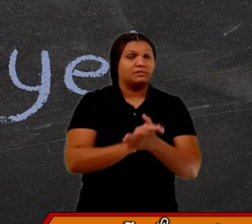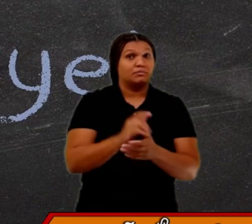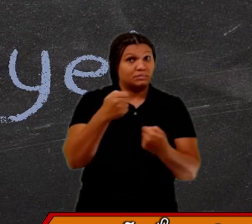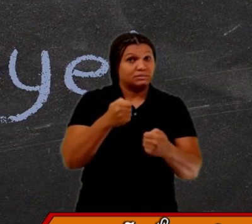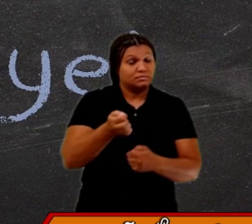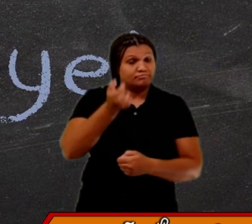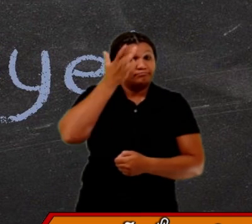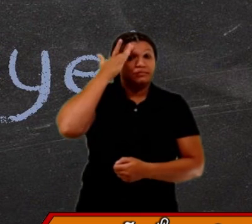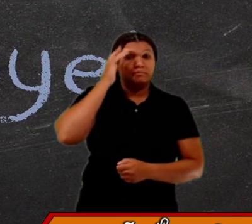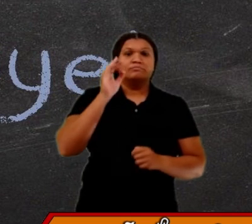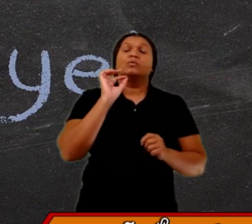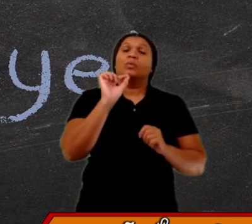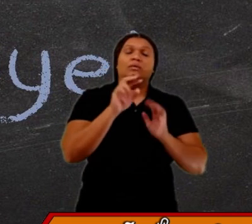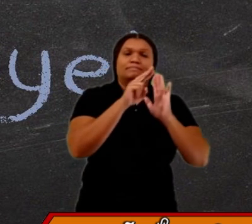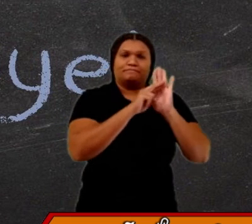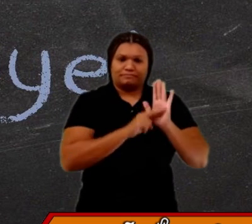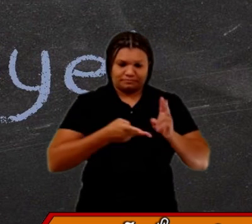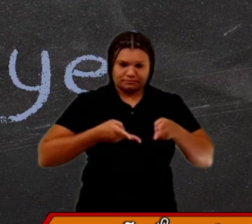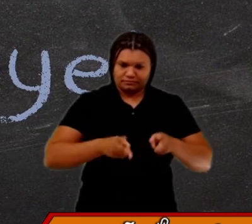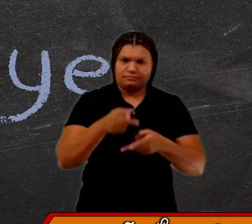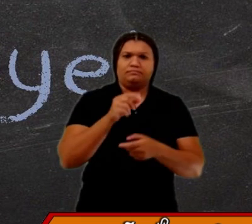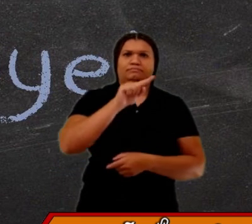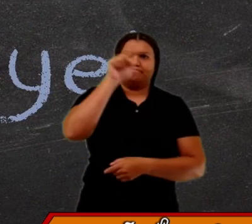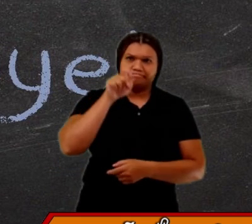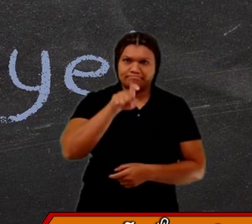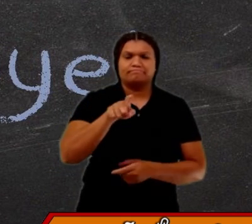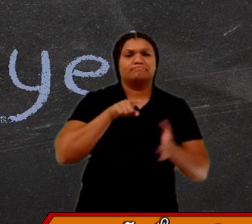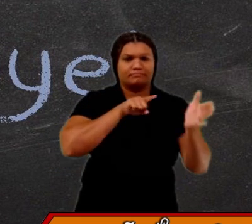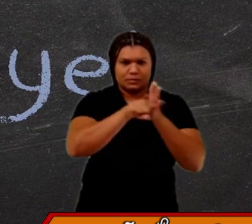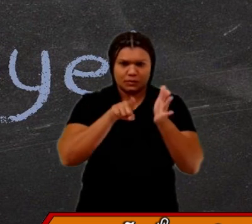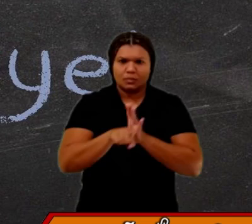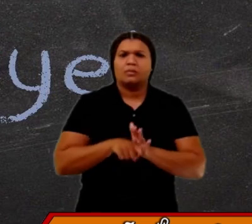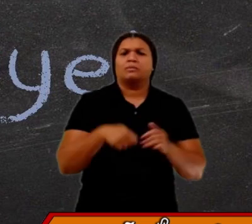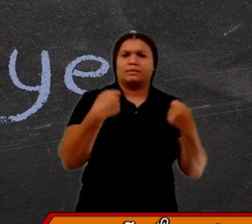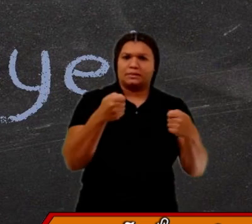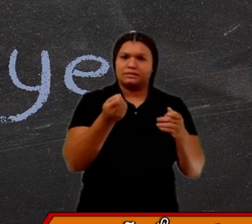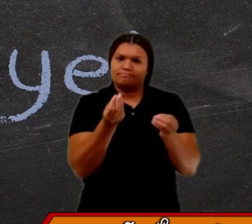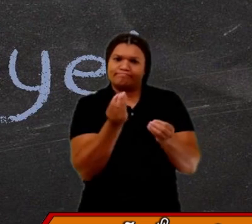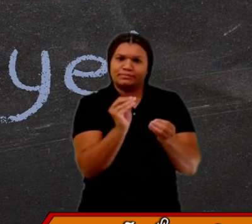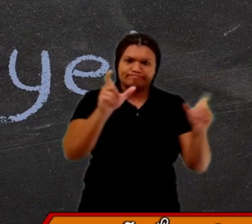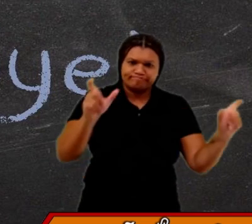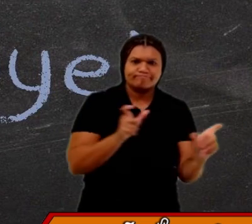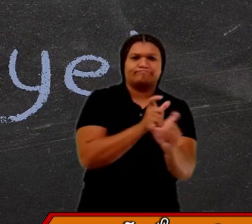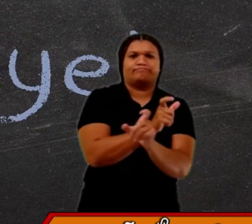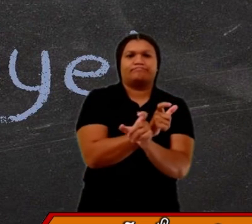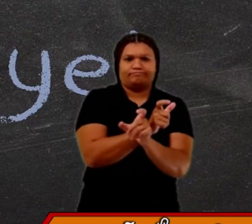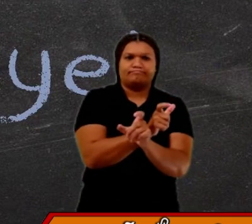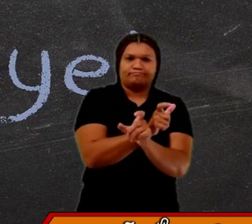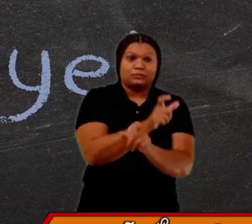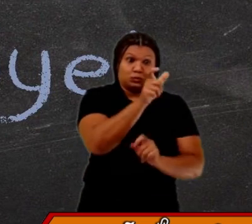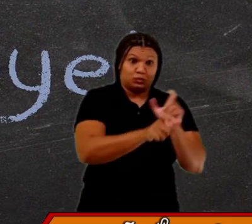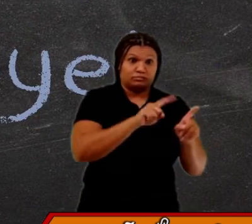mente de vocês sempre que vocês porém interrogar uma frase busque colocar o sujeito após o o